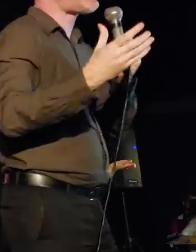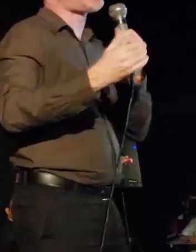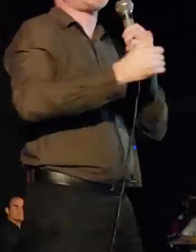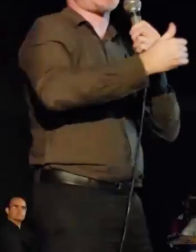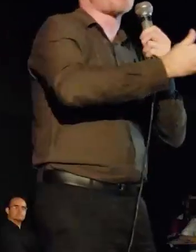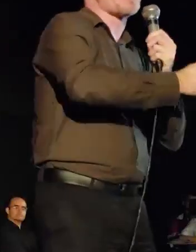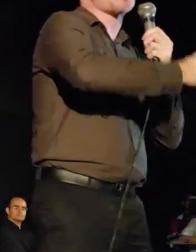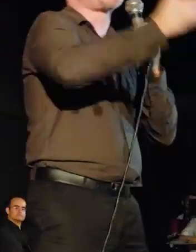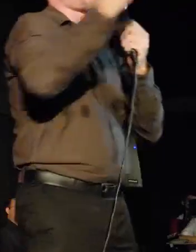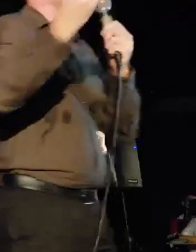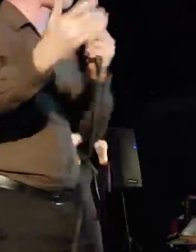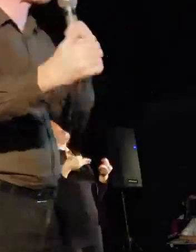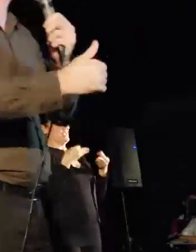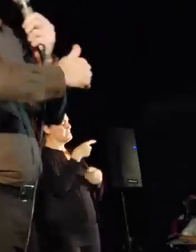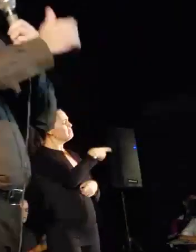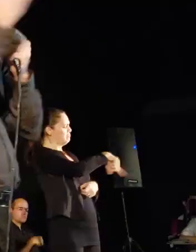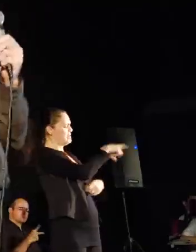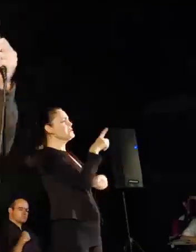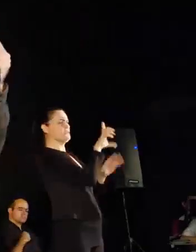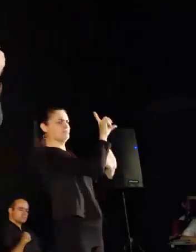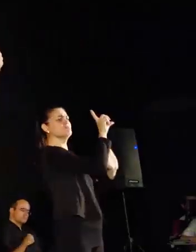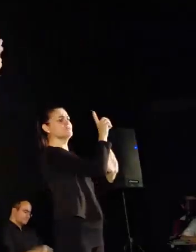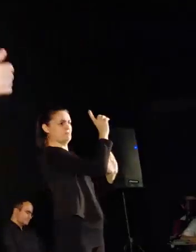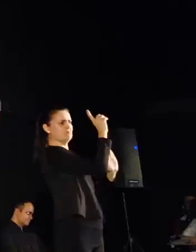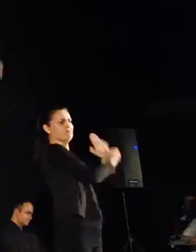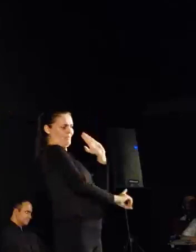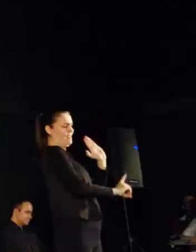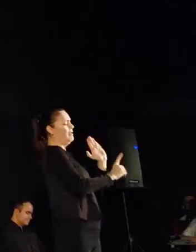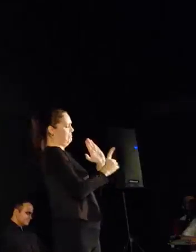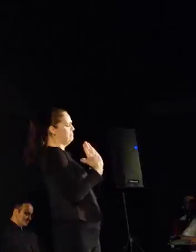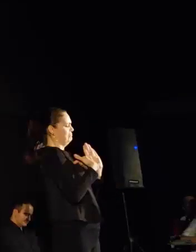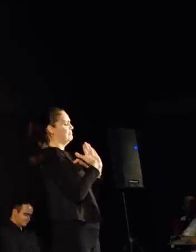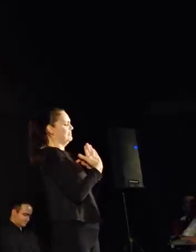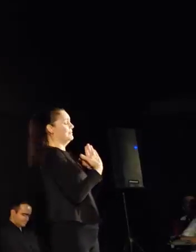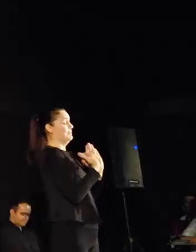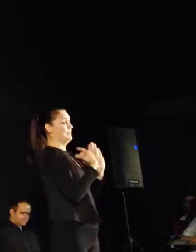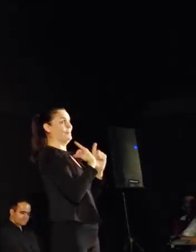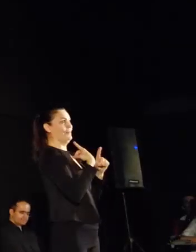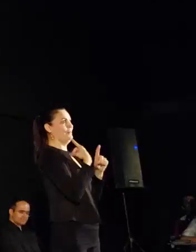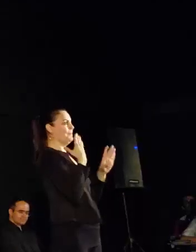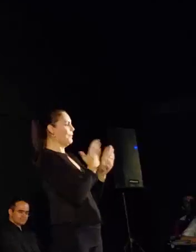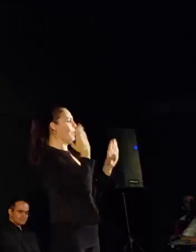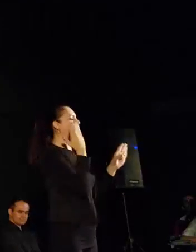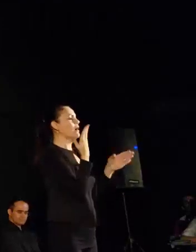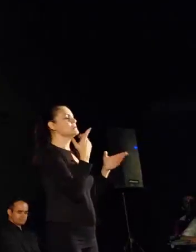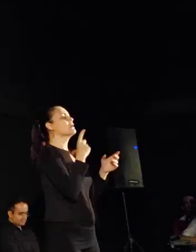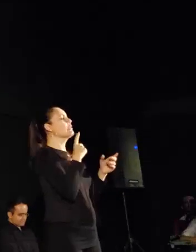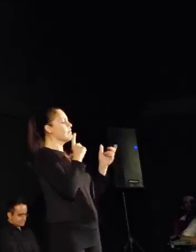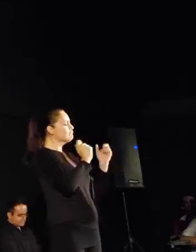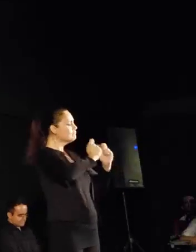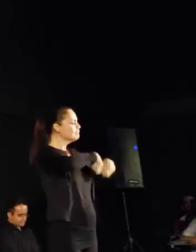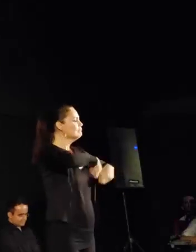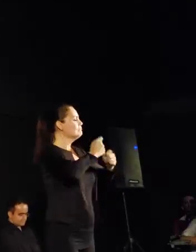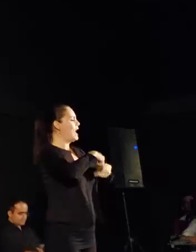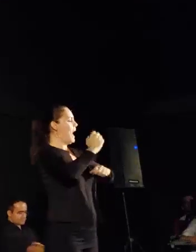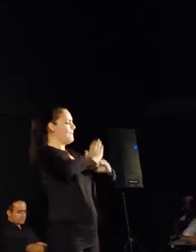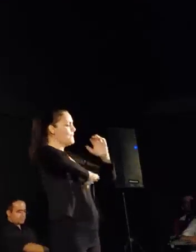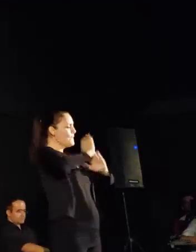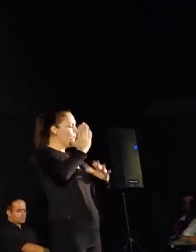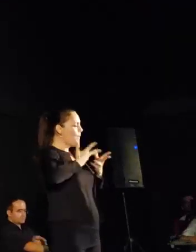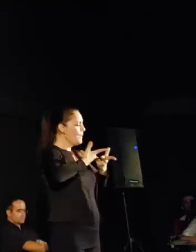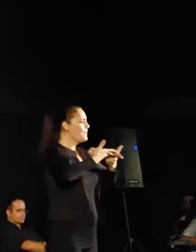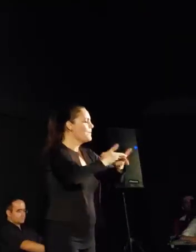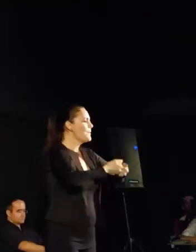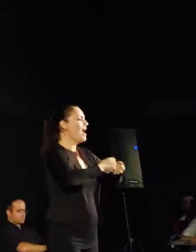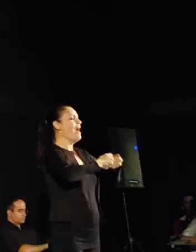certeza vocês têm mérito, sabe? É uma capacidade de empreendedorismo inacreditável. Certo? Vocês percebem, a gente sabe o embuste que isso